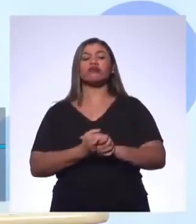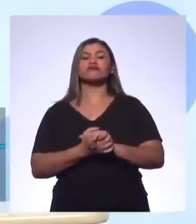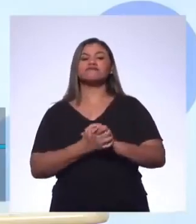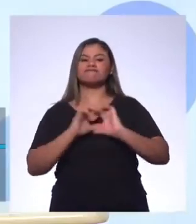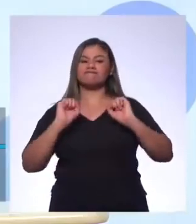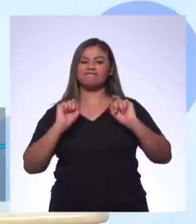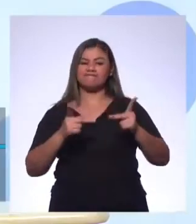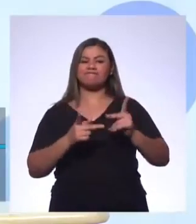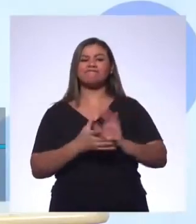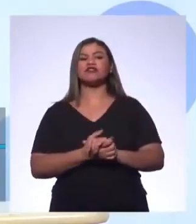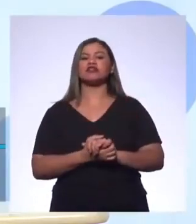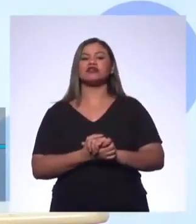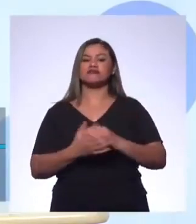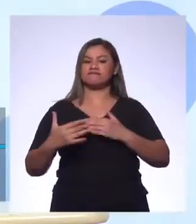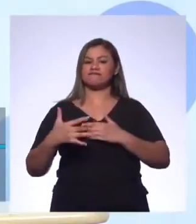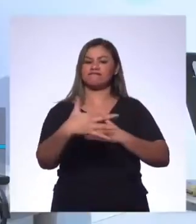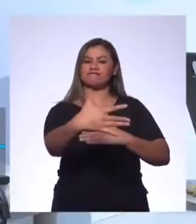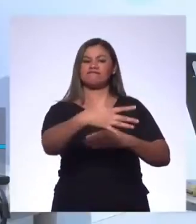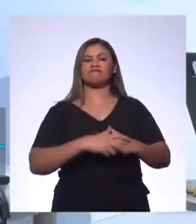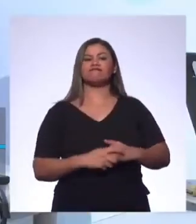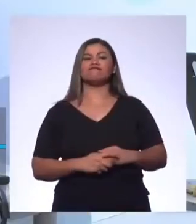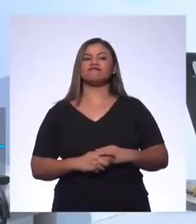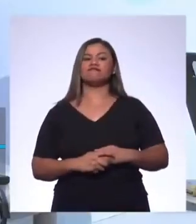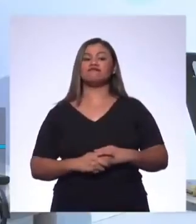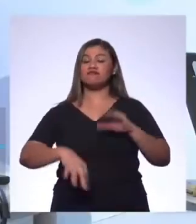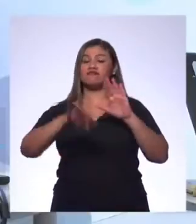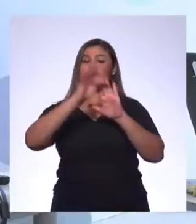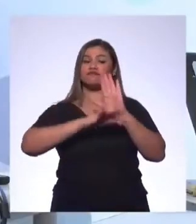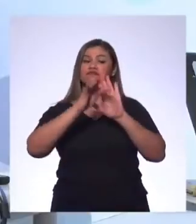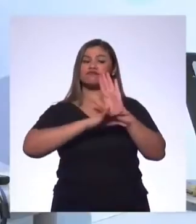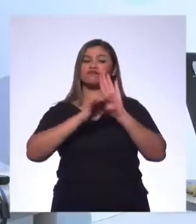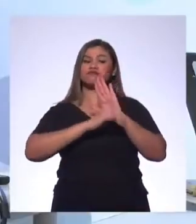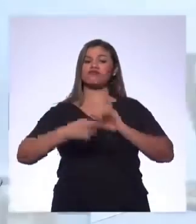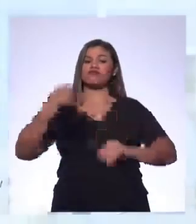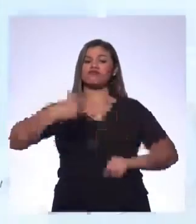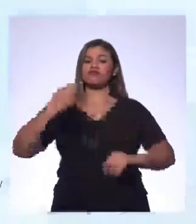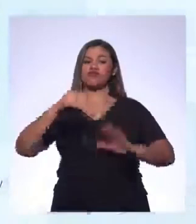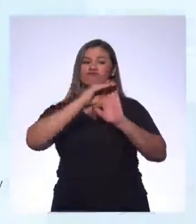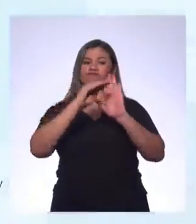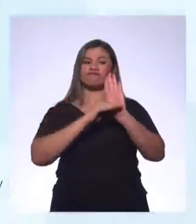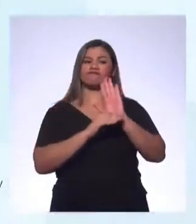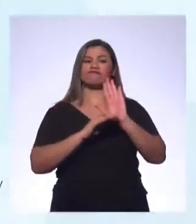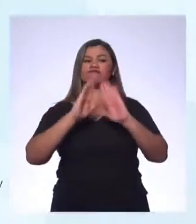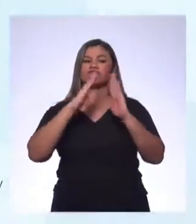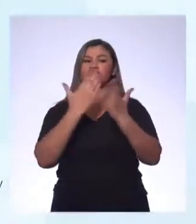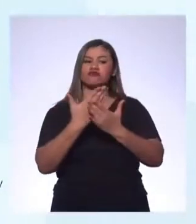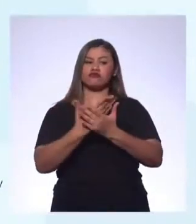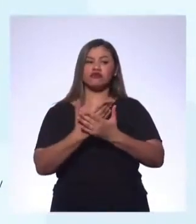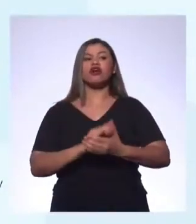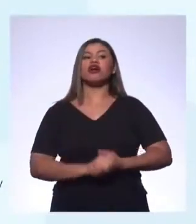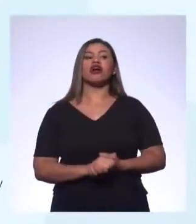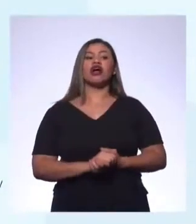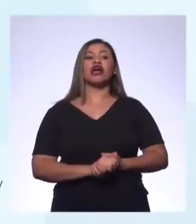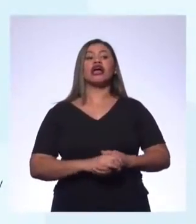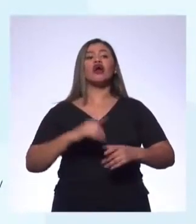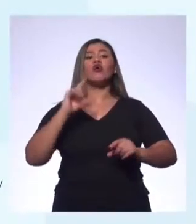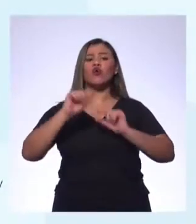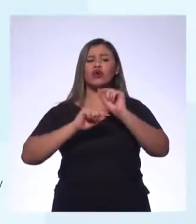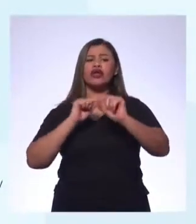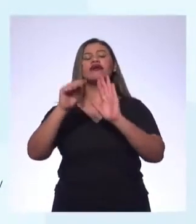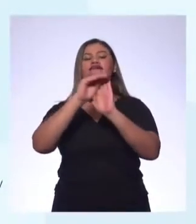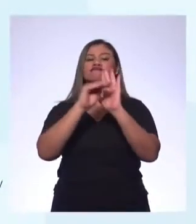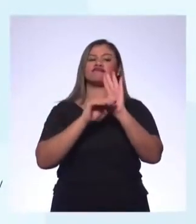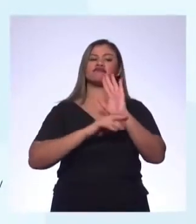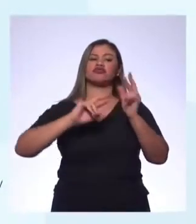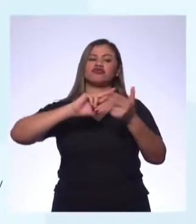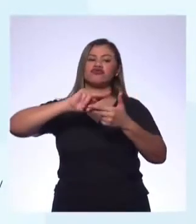Ok? Pode ir, Mônica. Bora lá. Texto 1, regimento escolar. O regimento escolar regulamenta as normas e